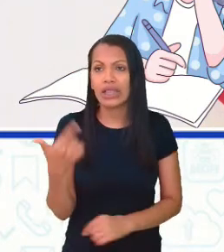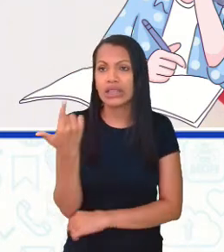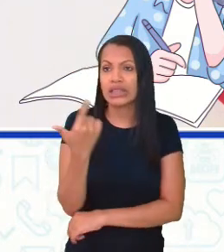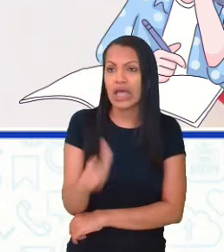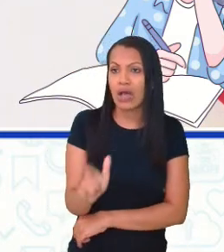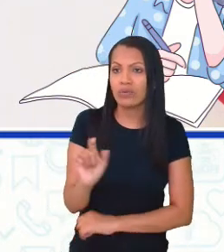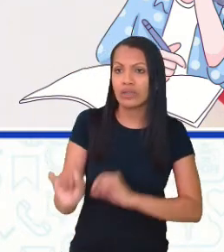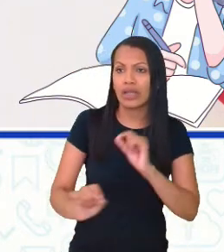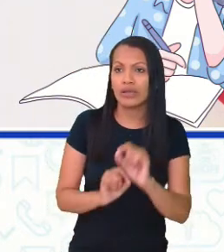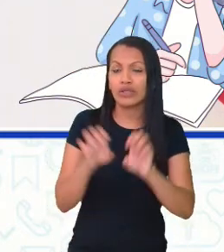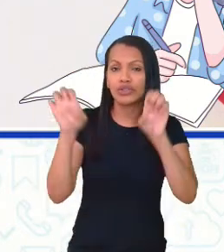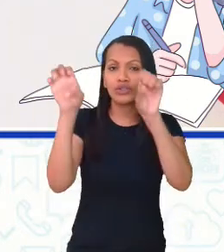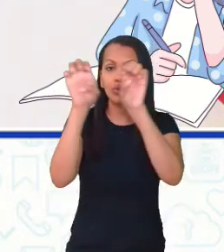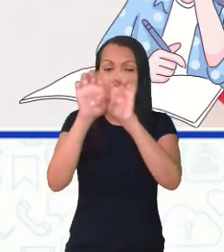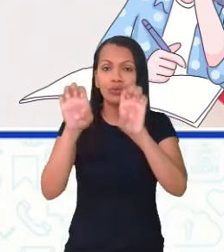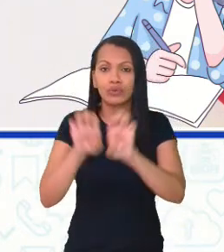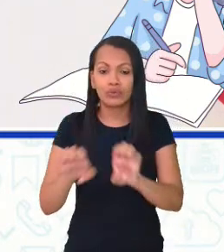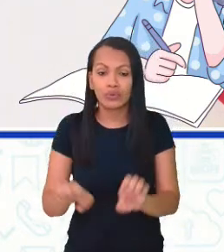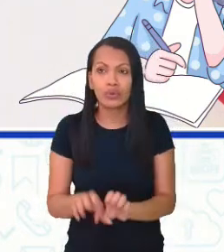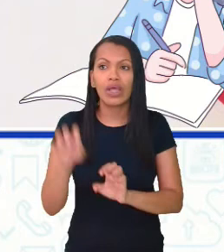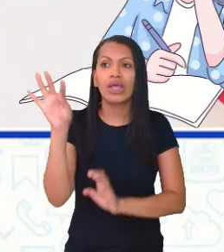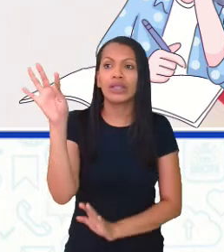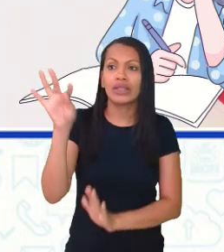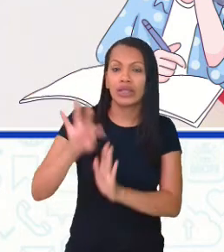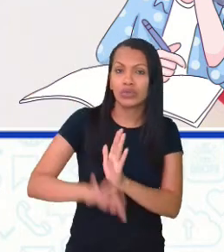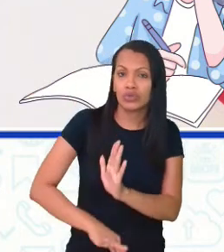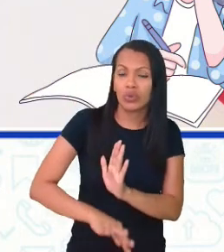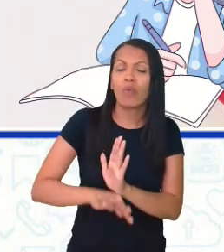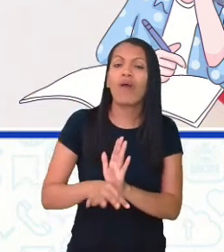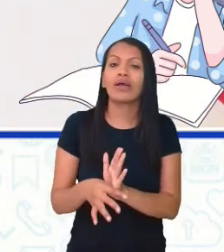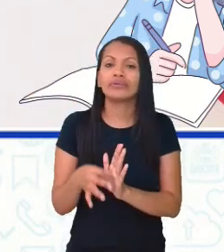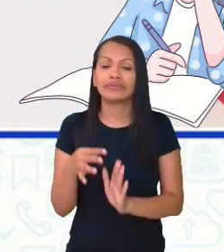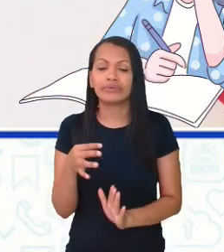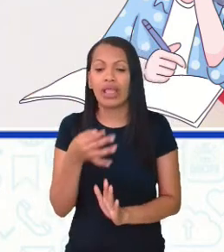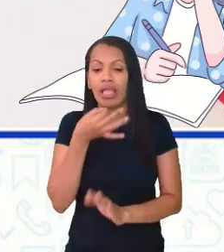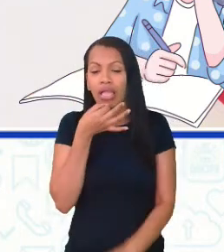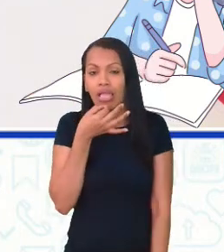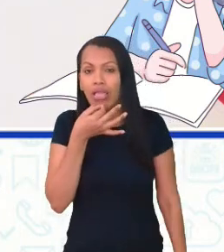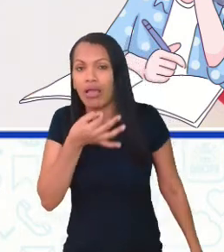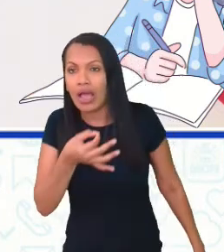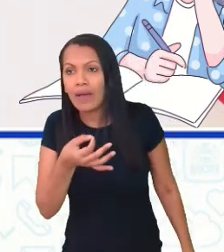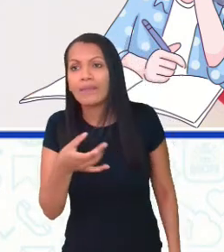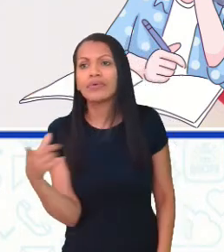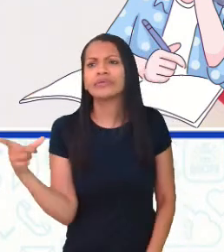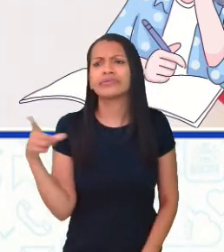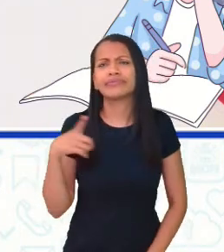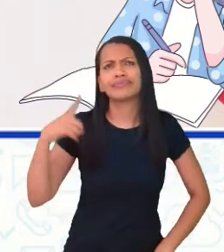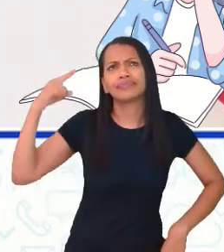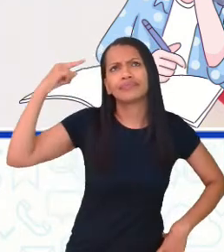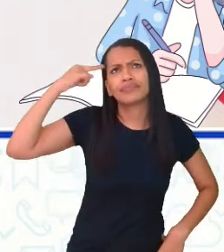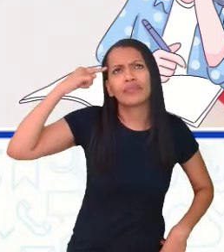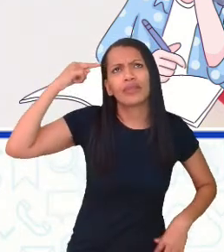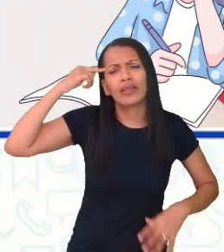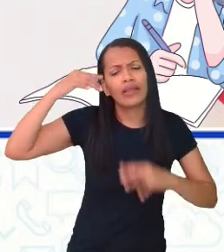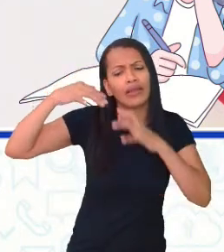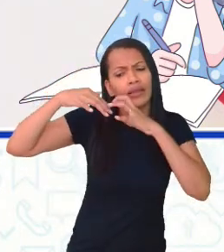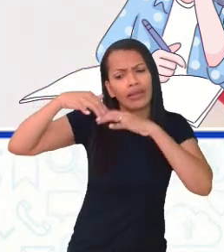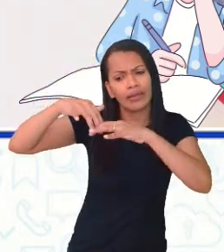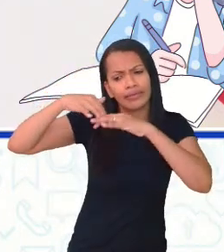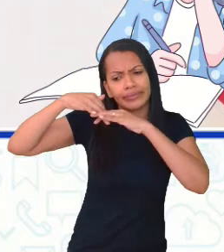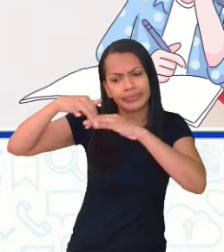elas vão contar ali uma historinha e através dessa historinha é que vai surgir alguma reflexão